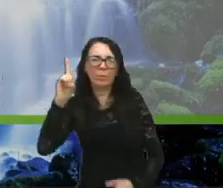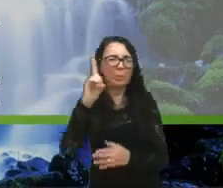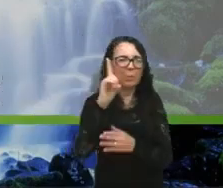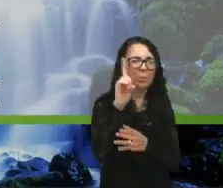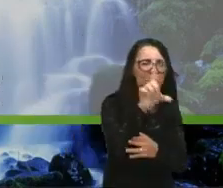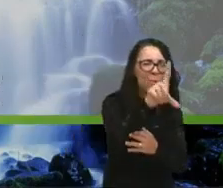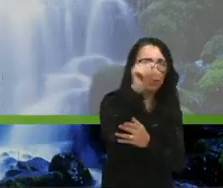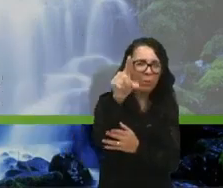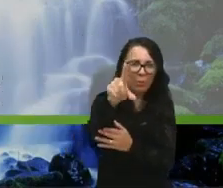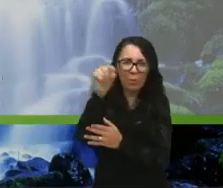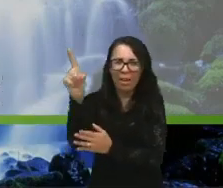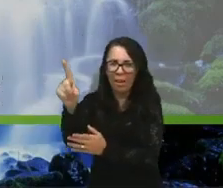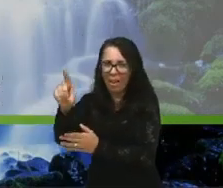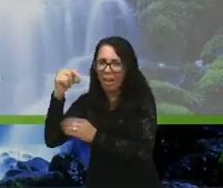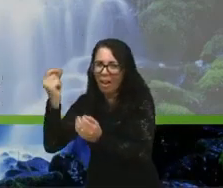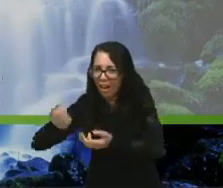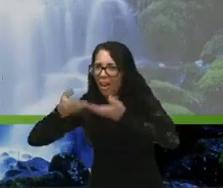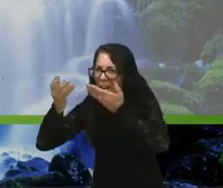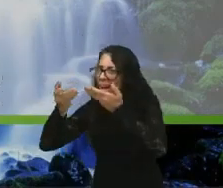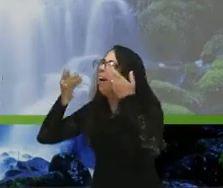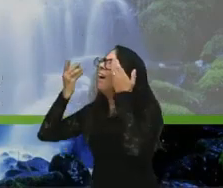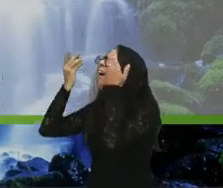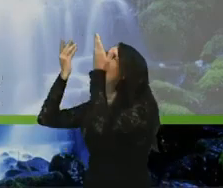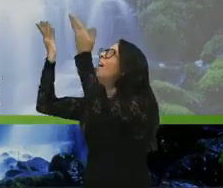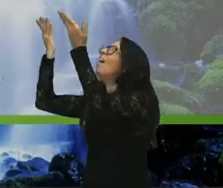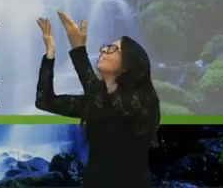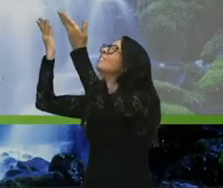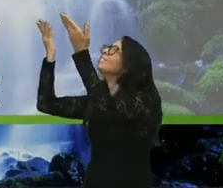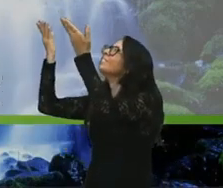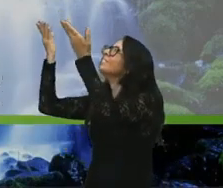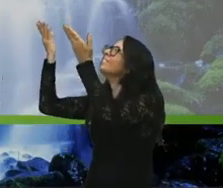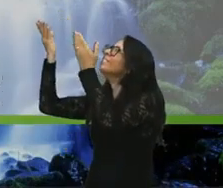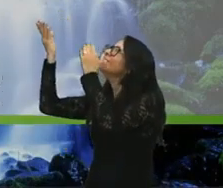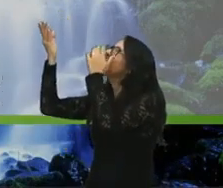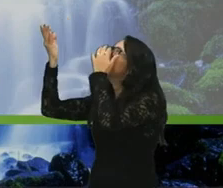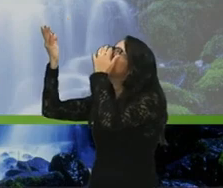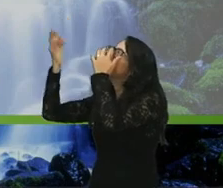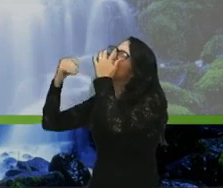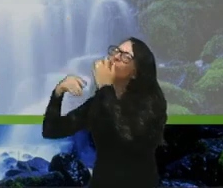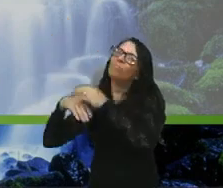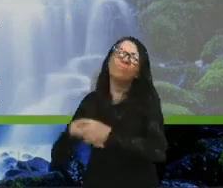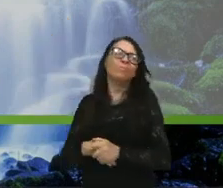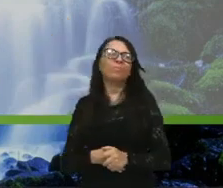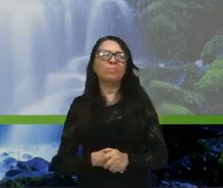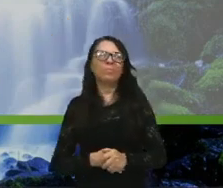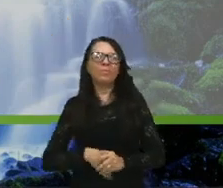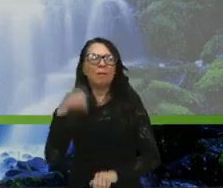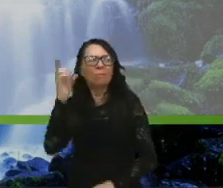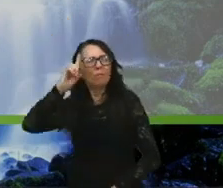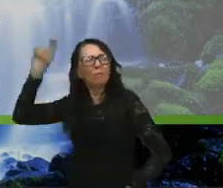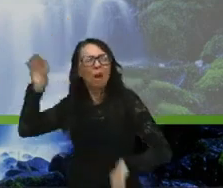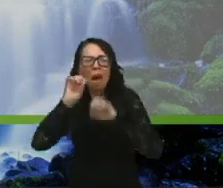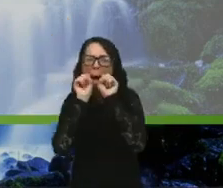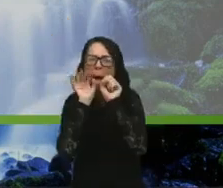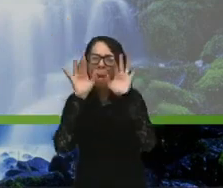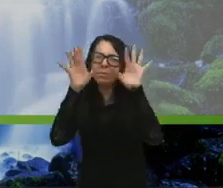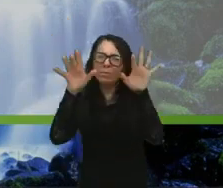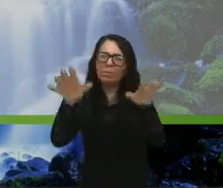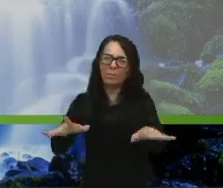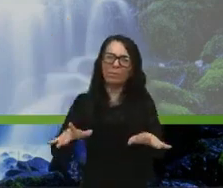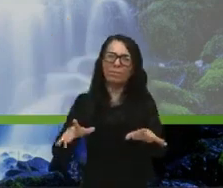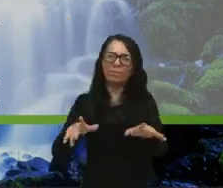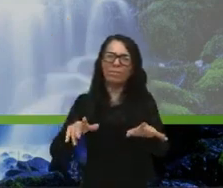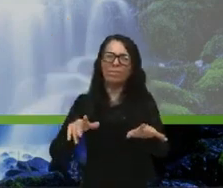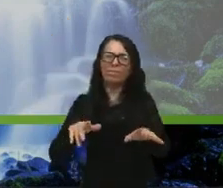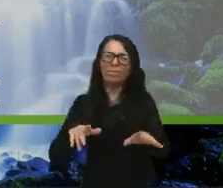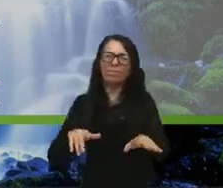queridas, que Deus abençoe a sua vida durante toda essa semana.